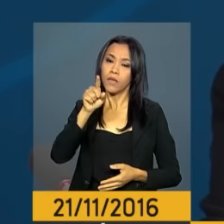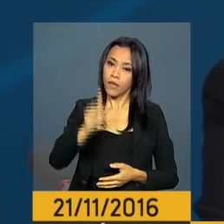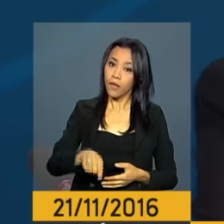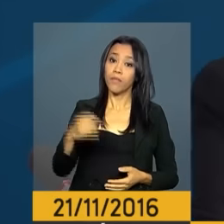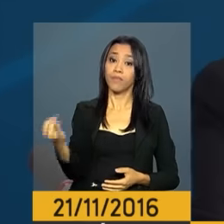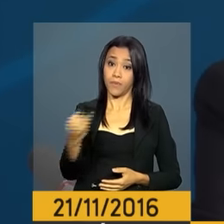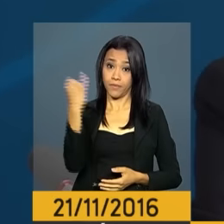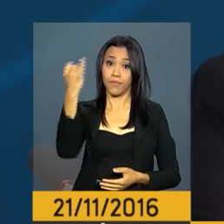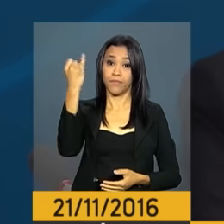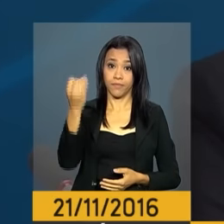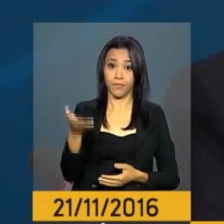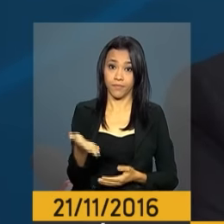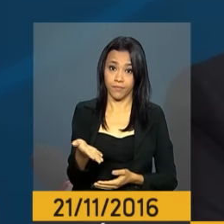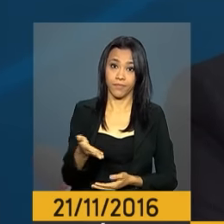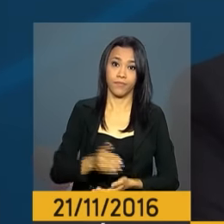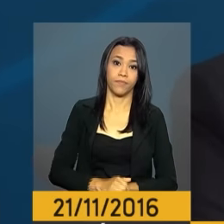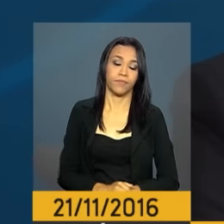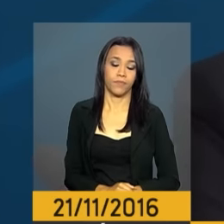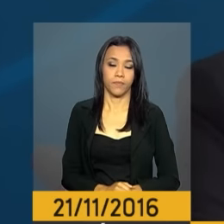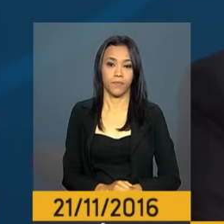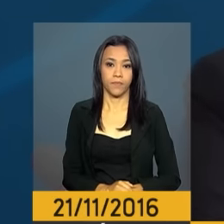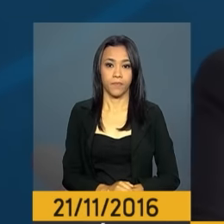assim.